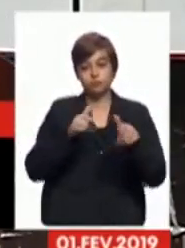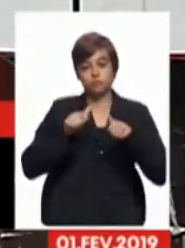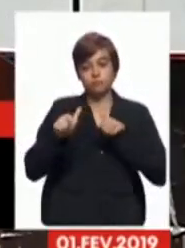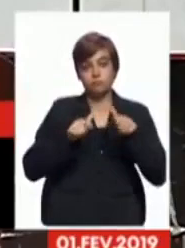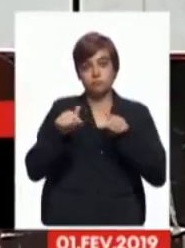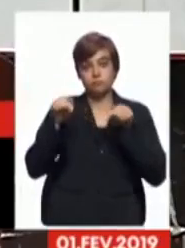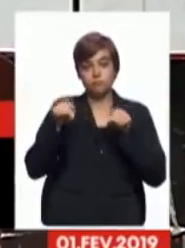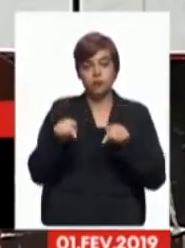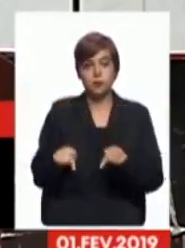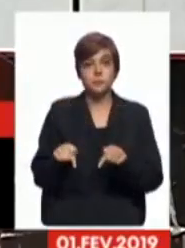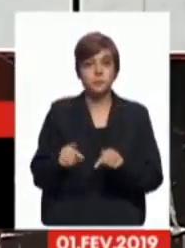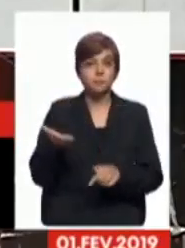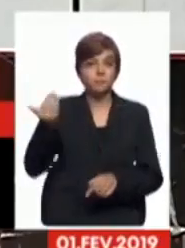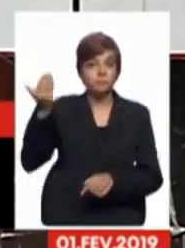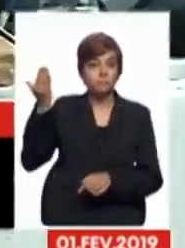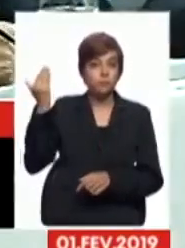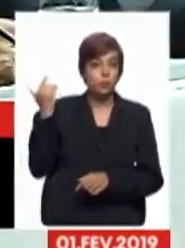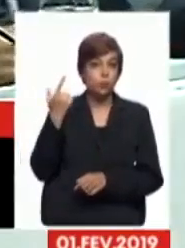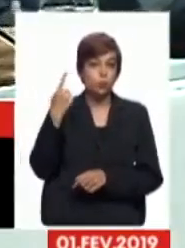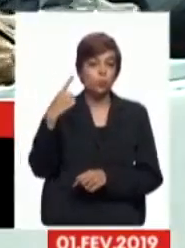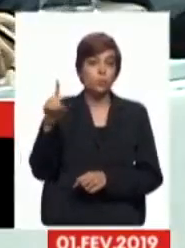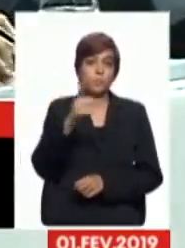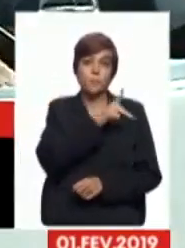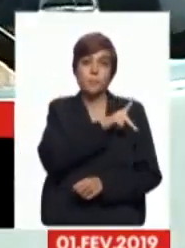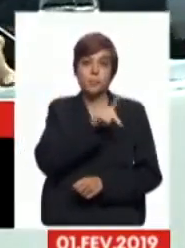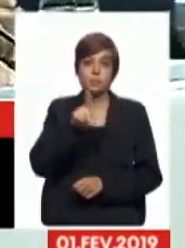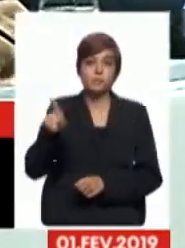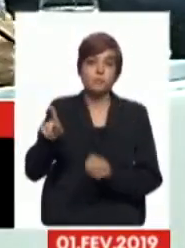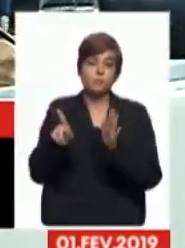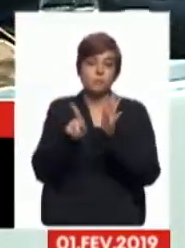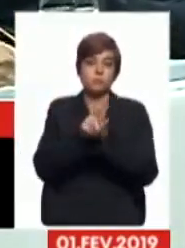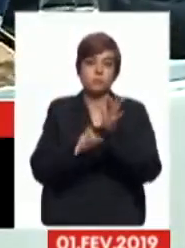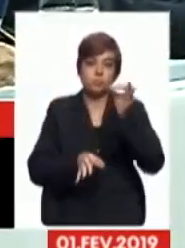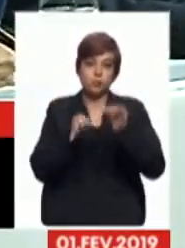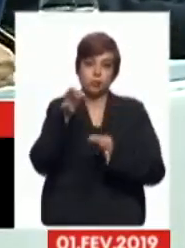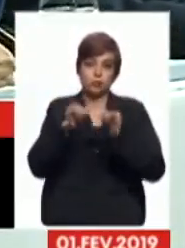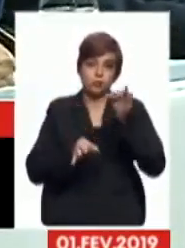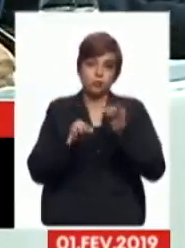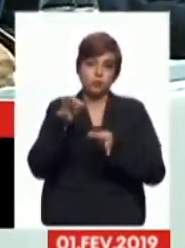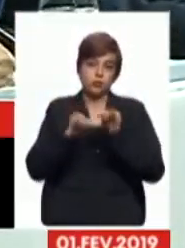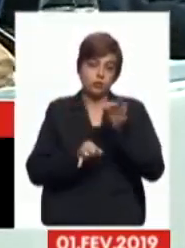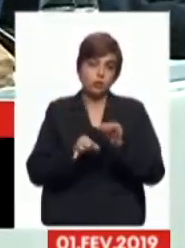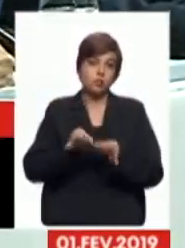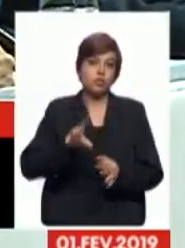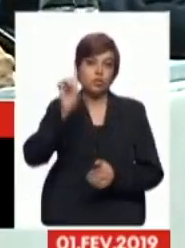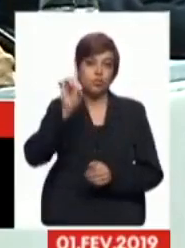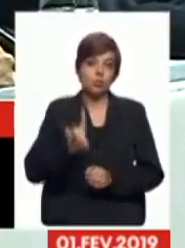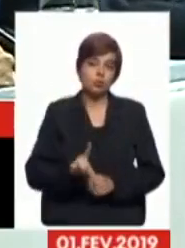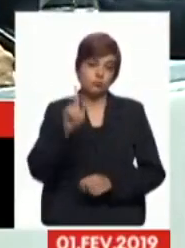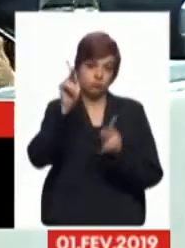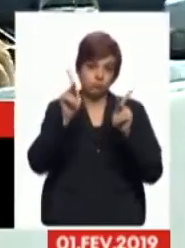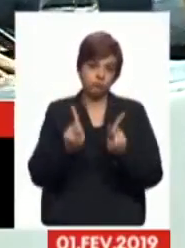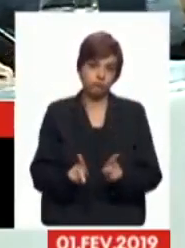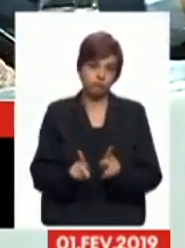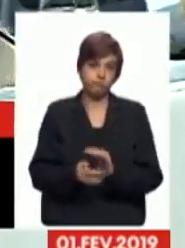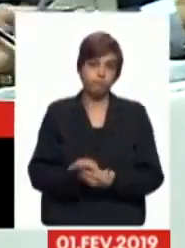Silveira encerrou a última legislatura como presidente da Comissão de Direitos Humanos. Dalmo Roberto Ribeiro